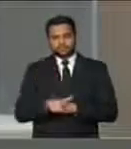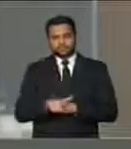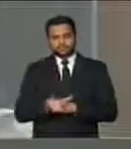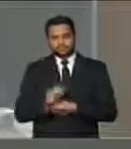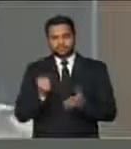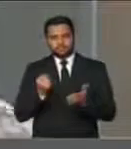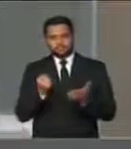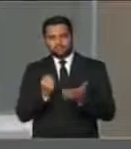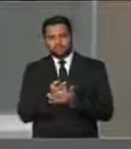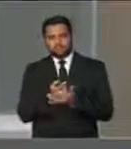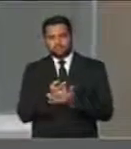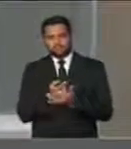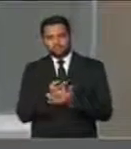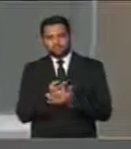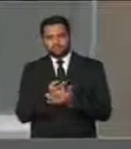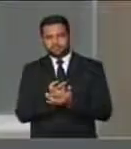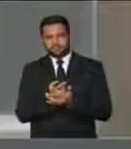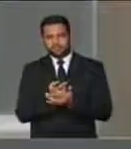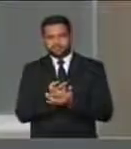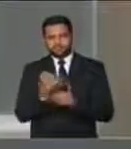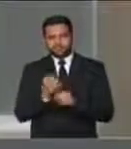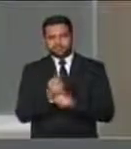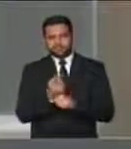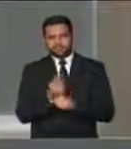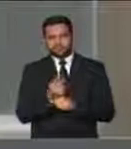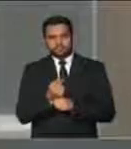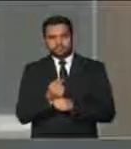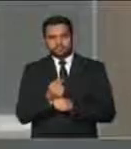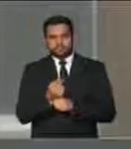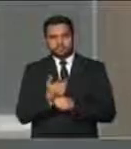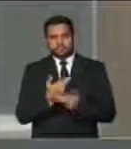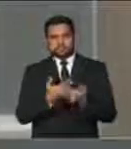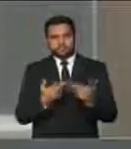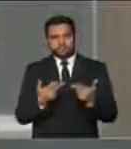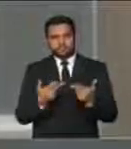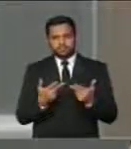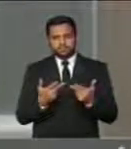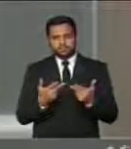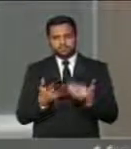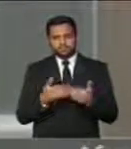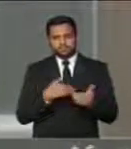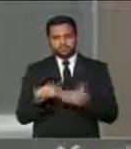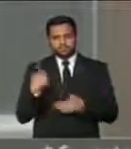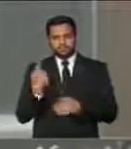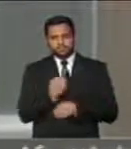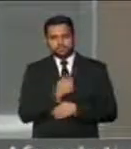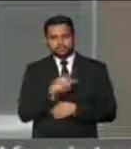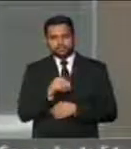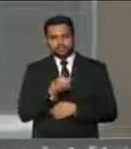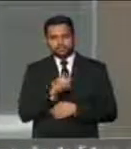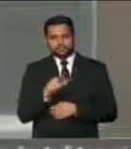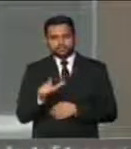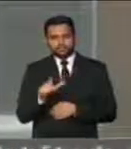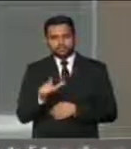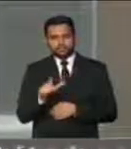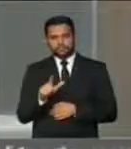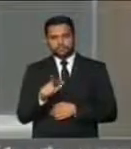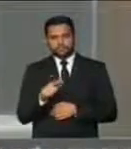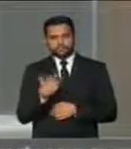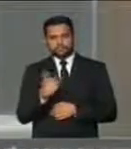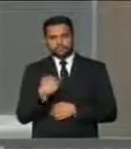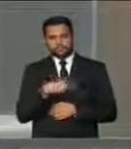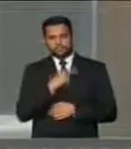o pagamento dessa conta, é algo que para nós do PSOL não